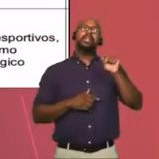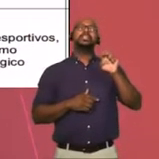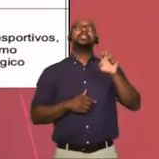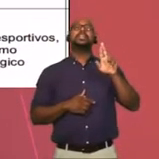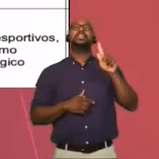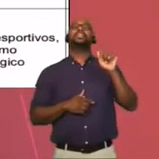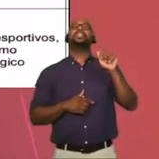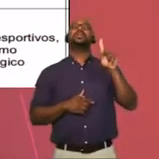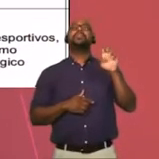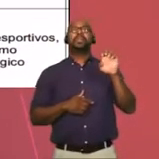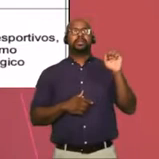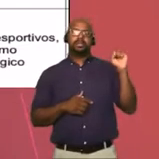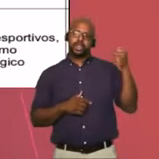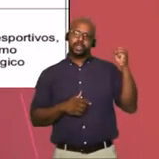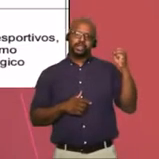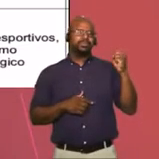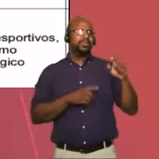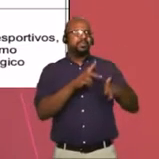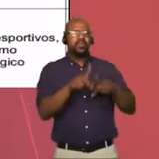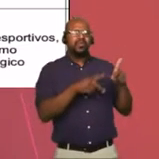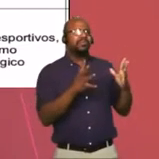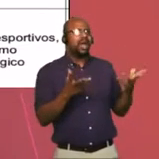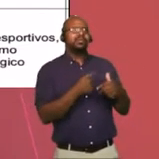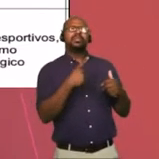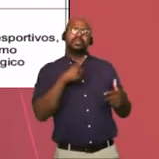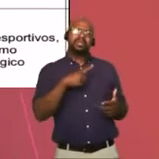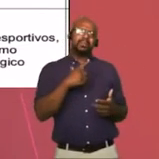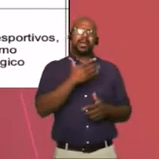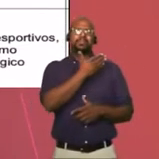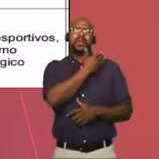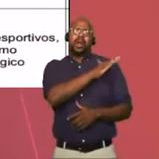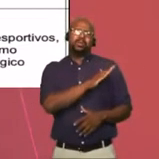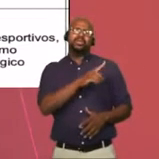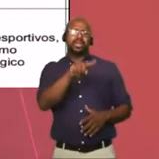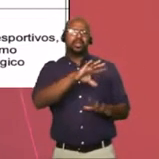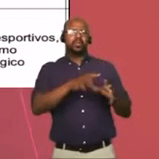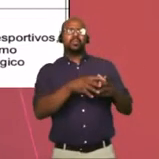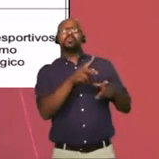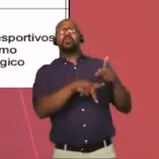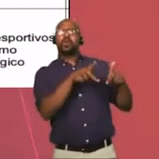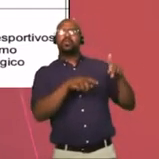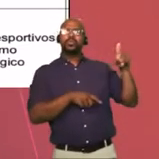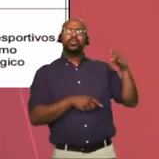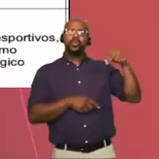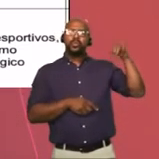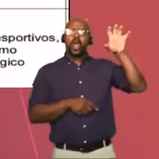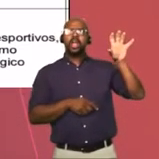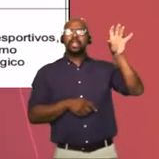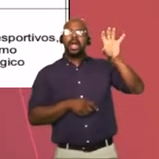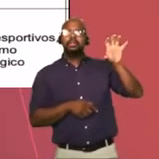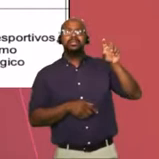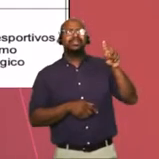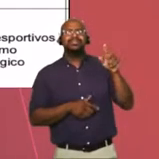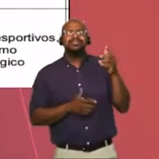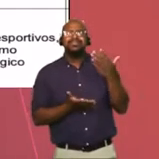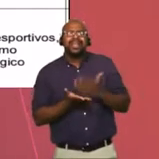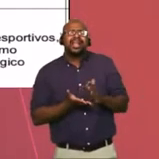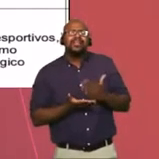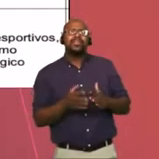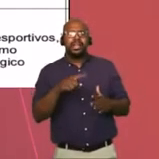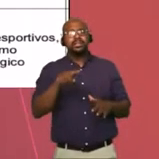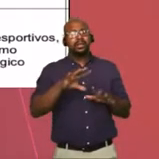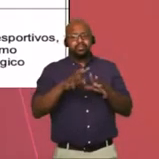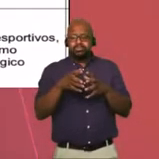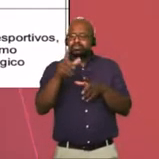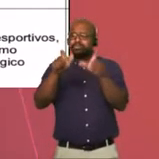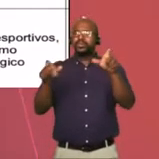Sergipe ir não povo maravilhoso e tem uma certo preconceito contra o pessoal do Nordeste né e eu tô vendo lá que não cabe isso é realmente